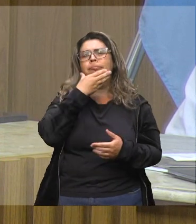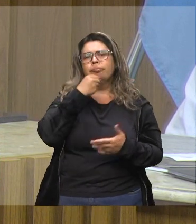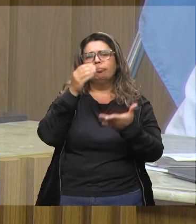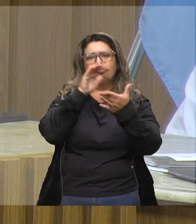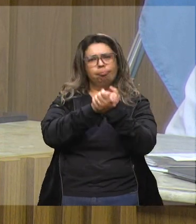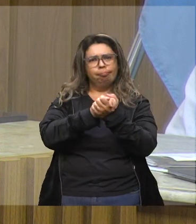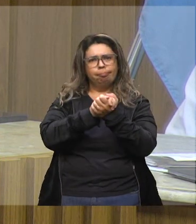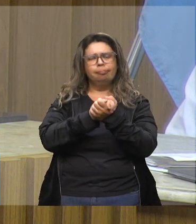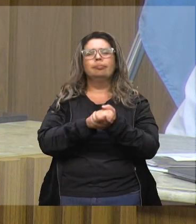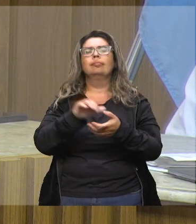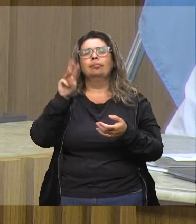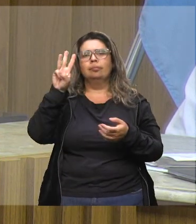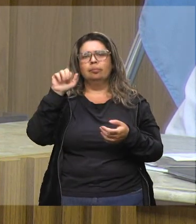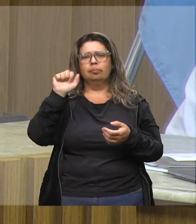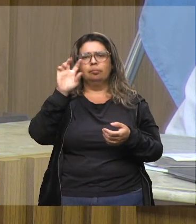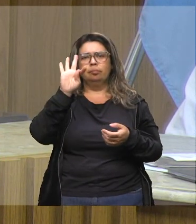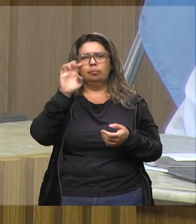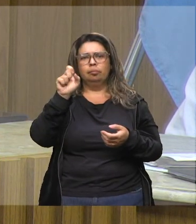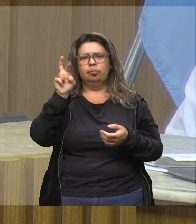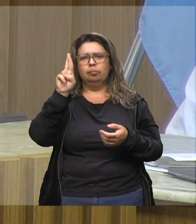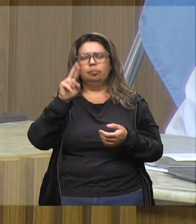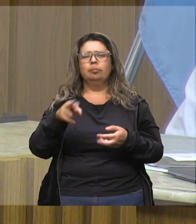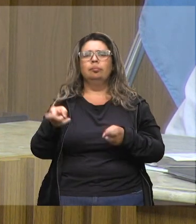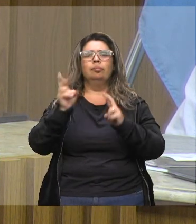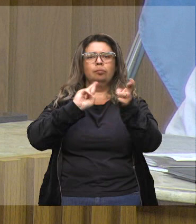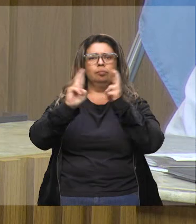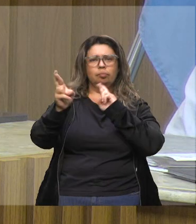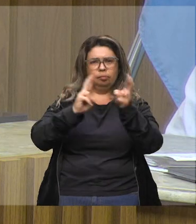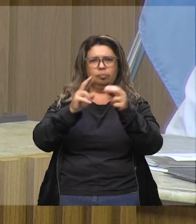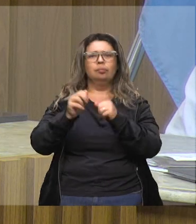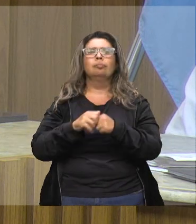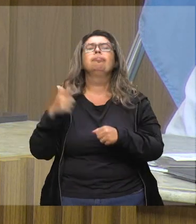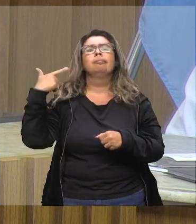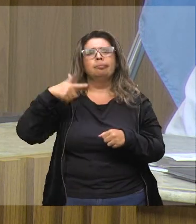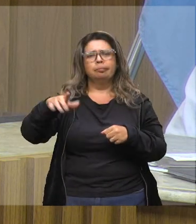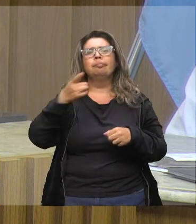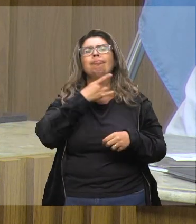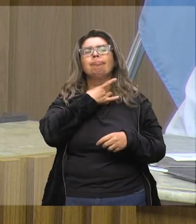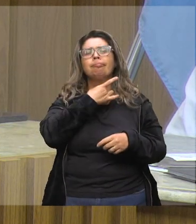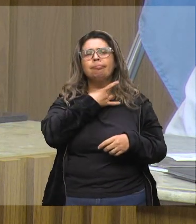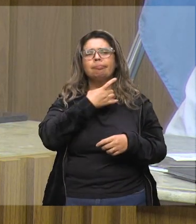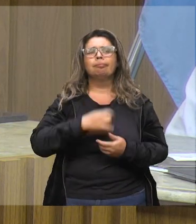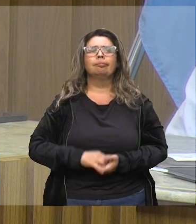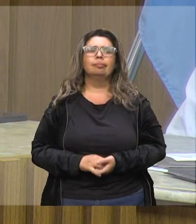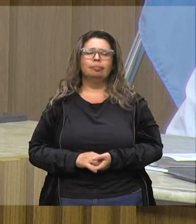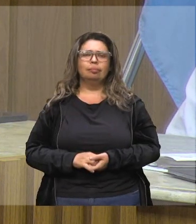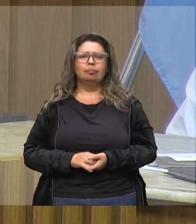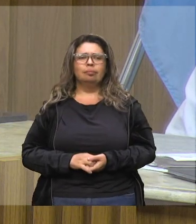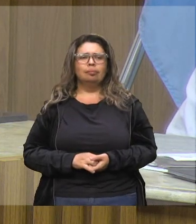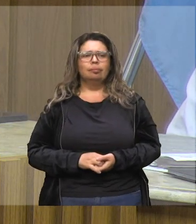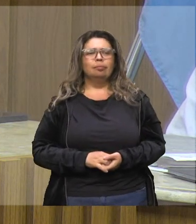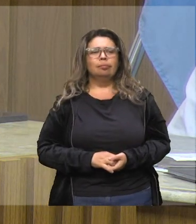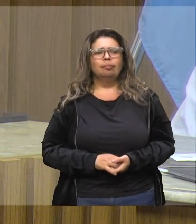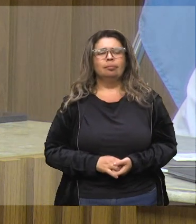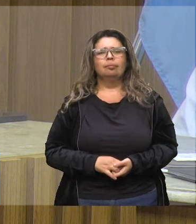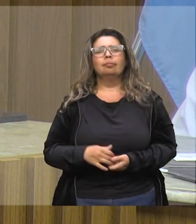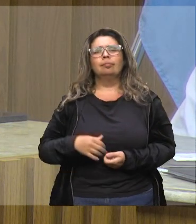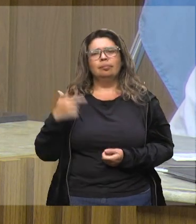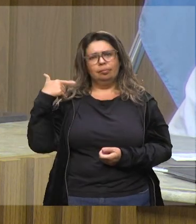na rodovia Rashid Reis, ali na SP-333, que liga Assis